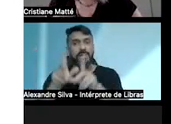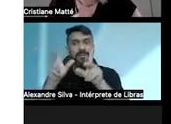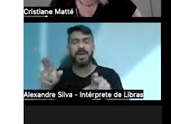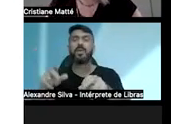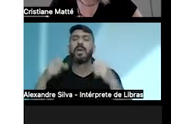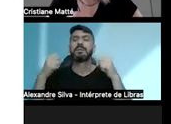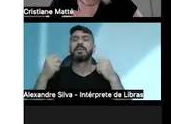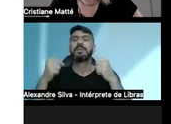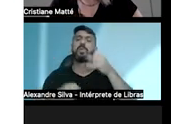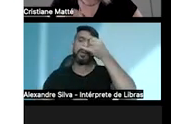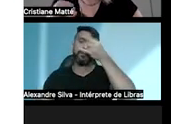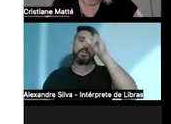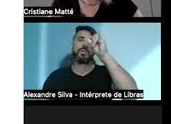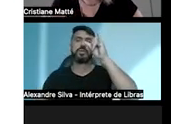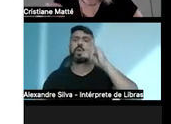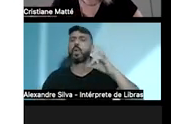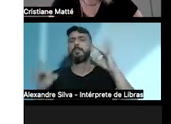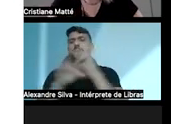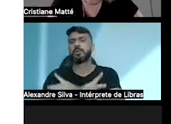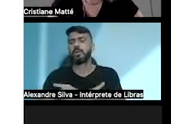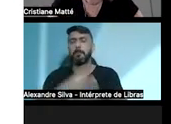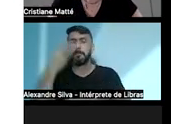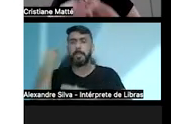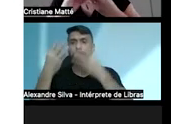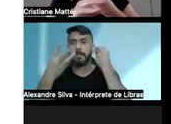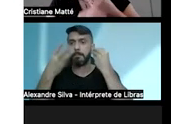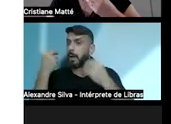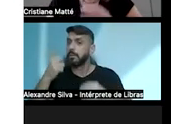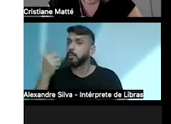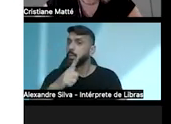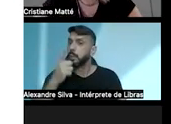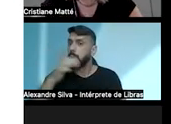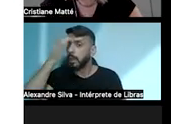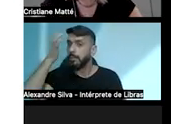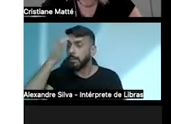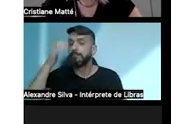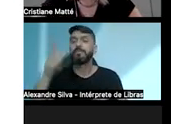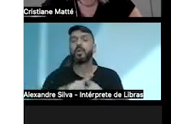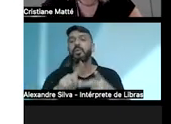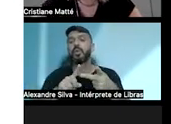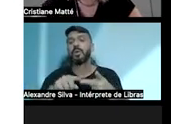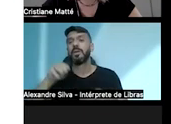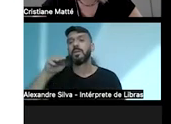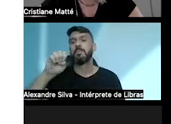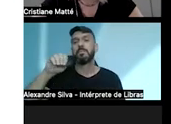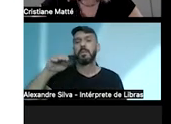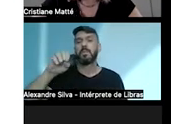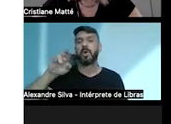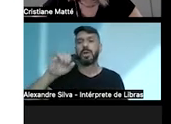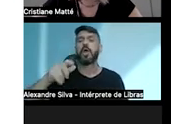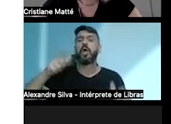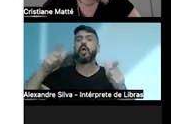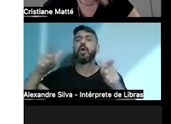pré-natal previne totalmente o déficit nessa memória. Outra memória afetada, a memória de localização. Esse aqui é um